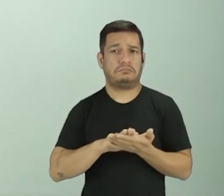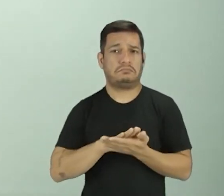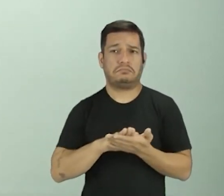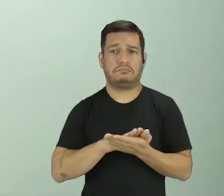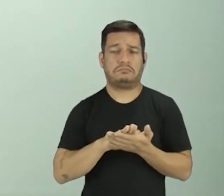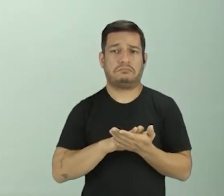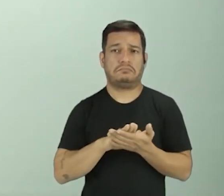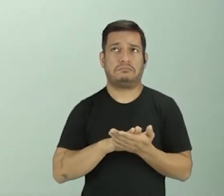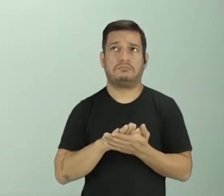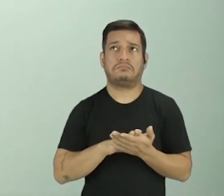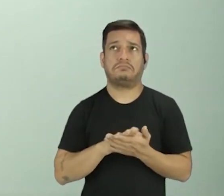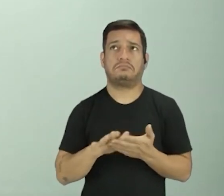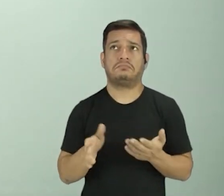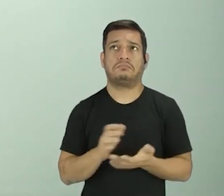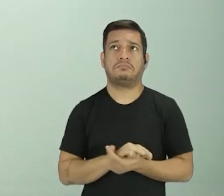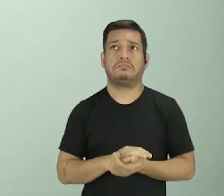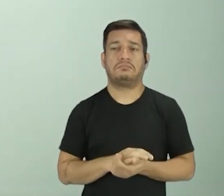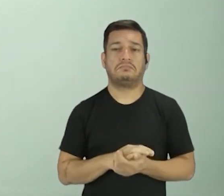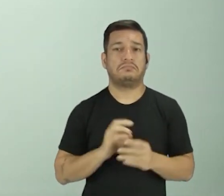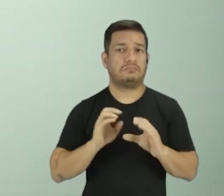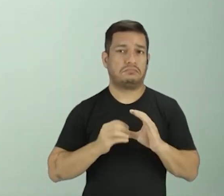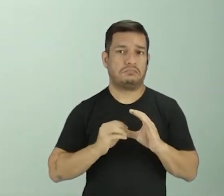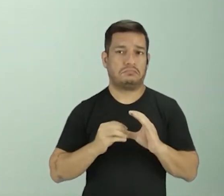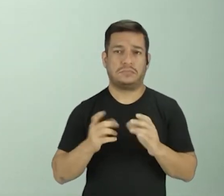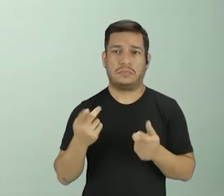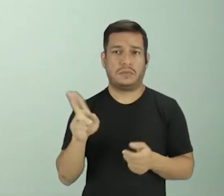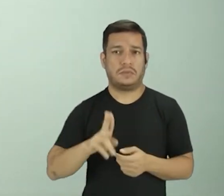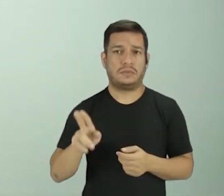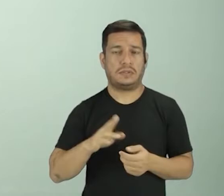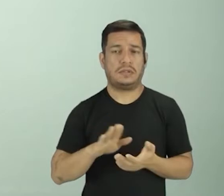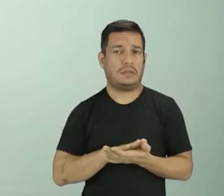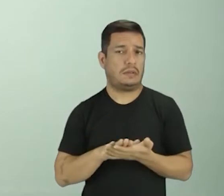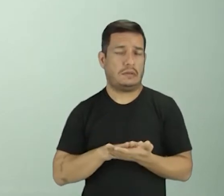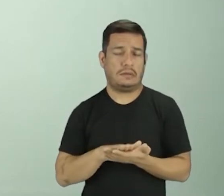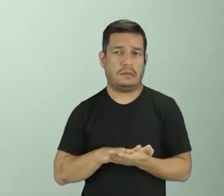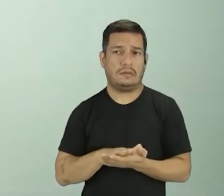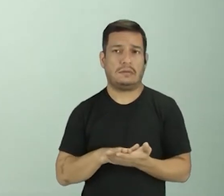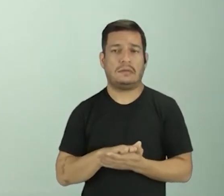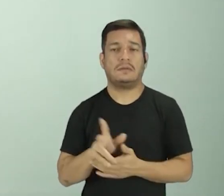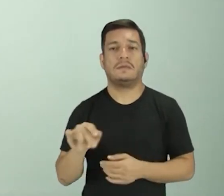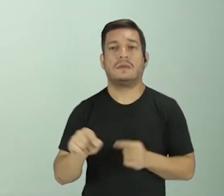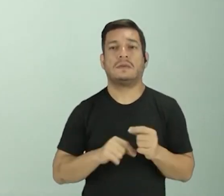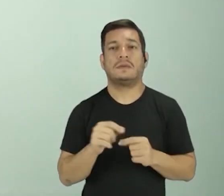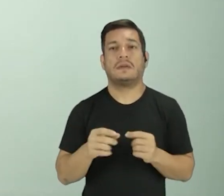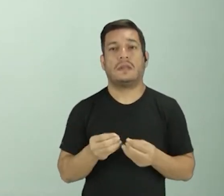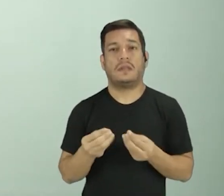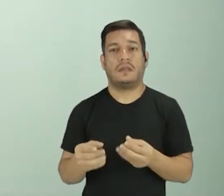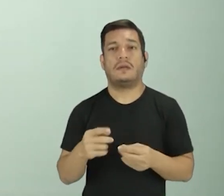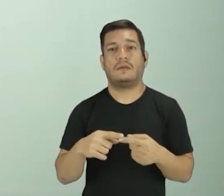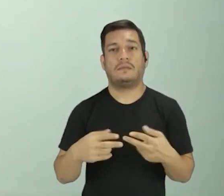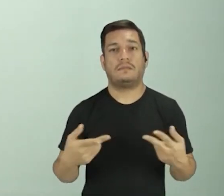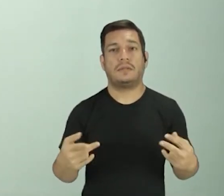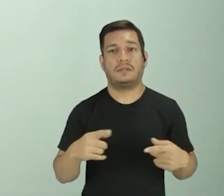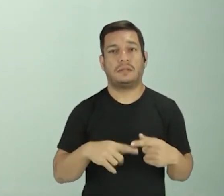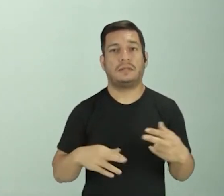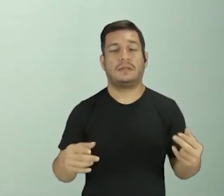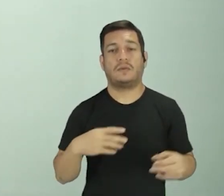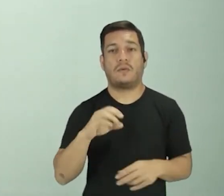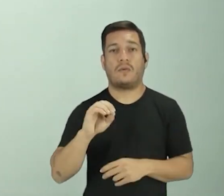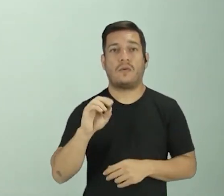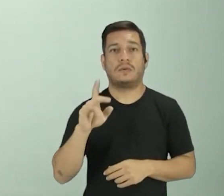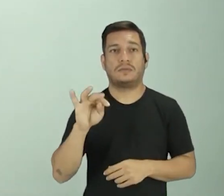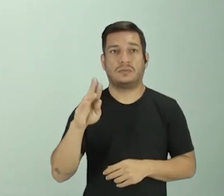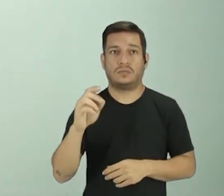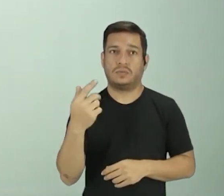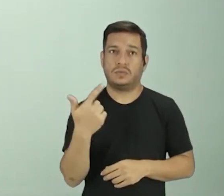tipo celular, um corpo celular que não vai ser aplicado em nada, que vai doar o seu material para o ócito 2.